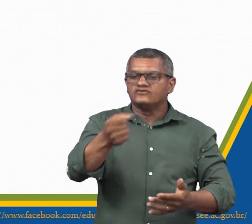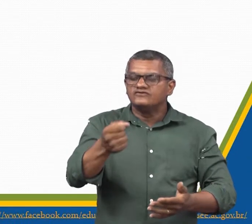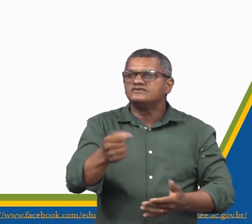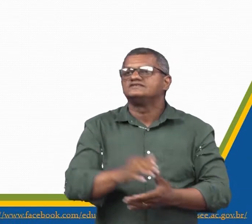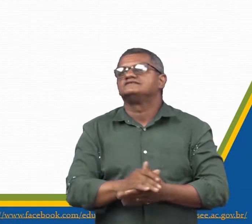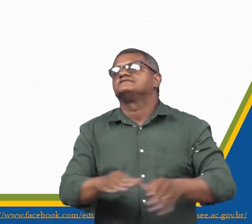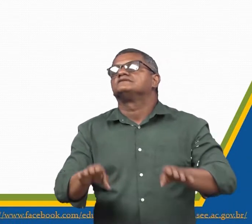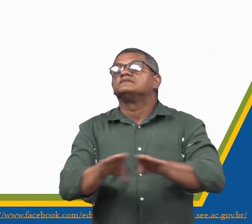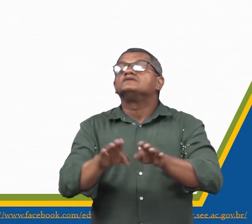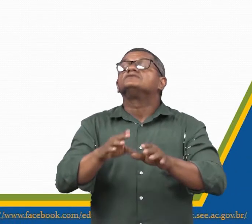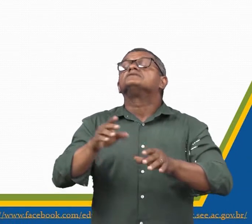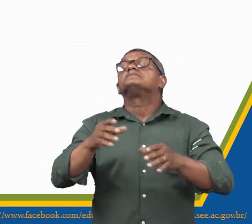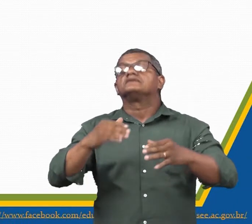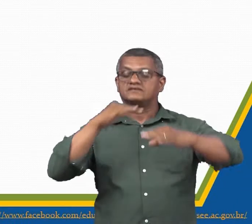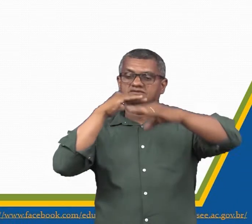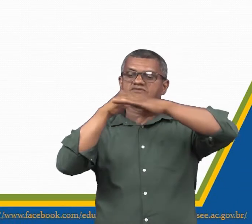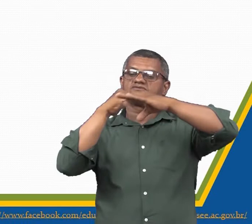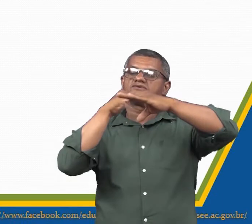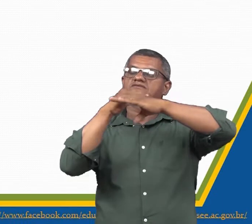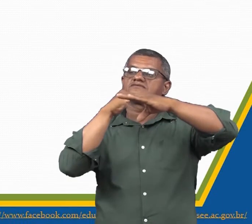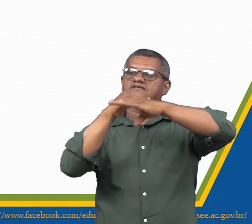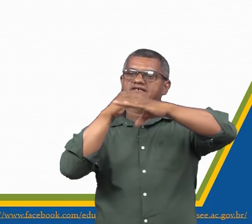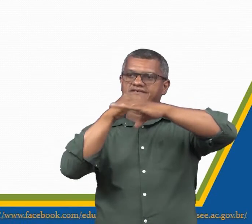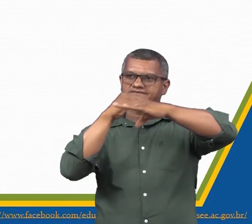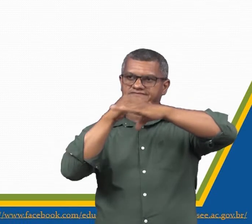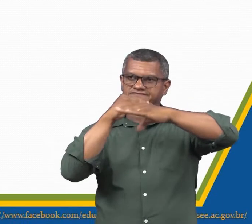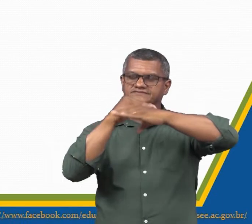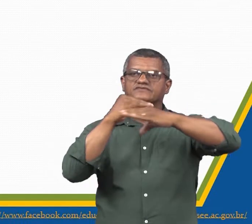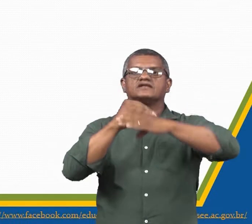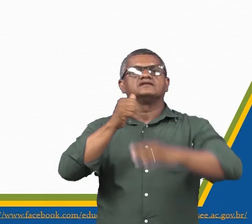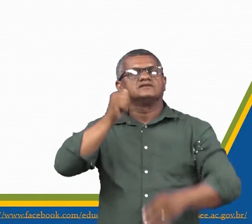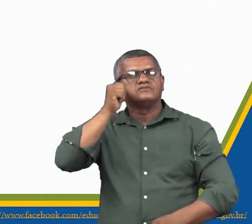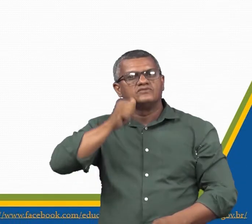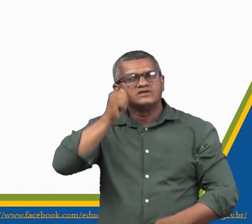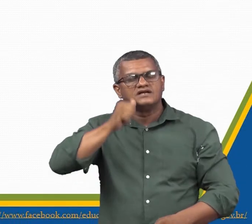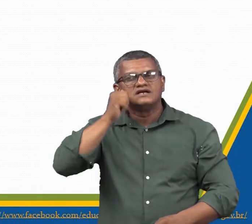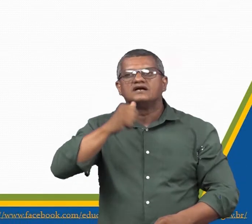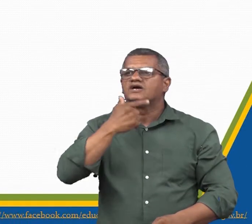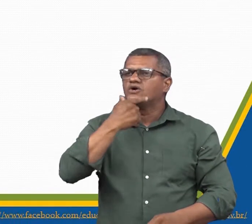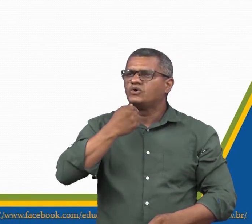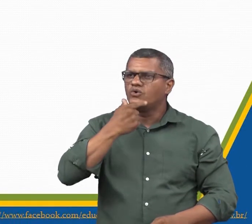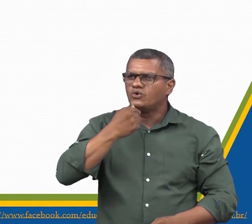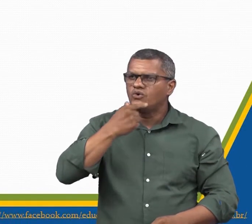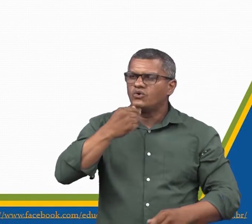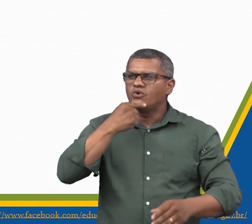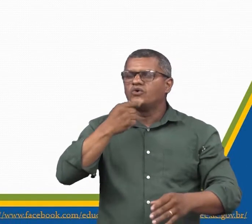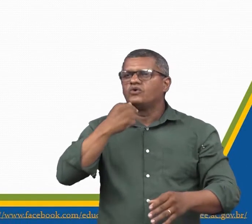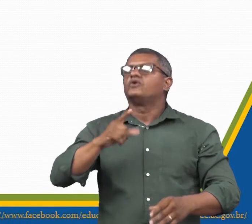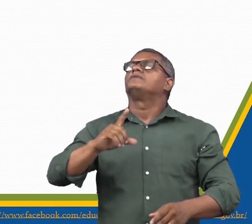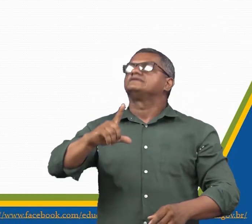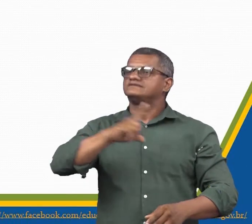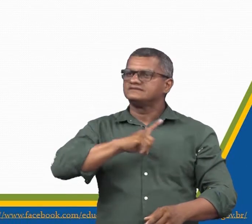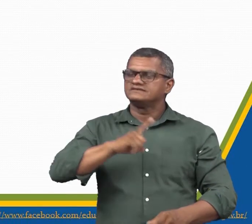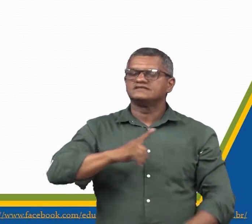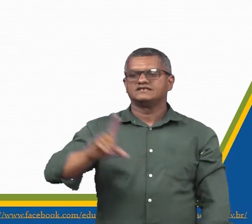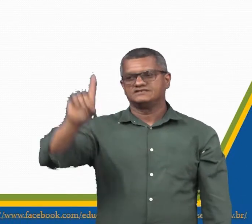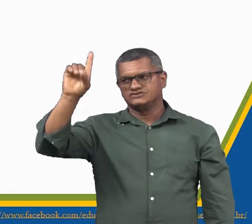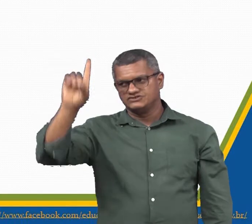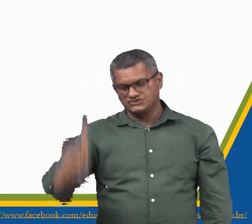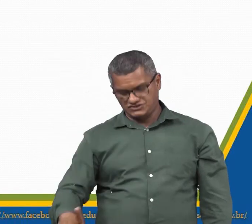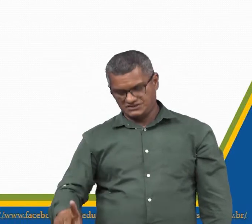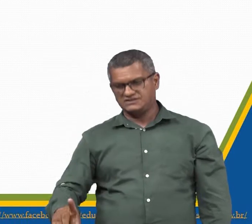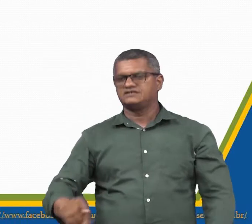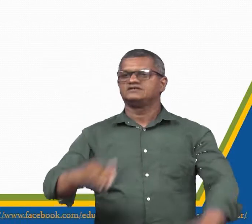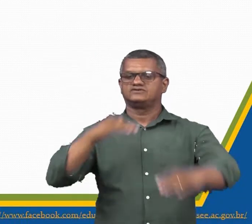pela igualdade de condições entre homens e mulheres, no sentido de que ambos tenham os mesmos direitos e as